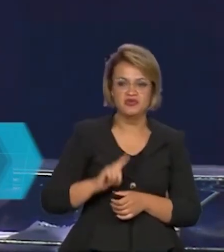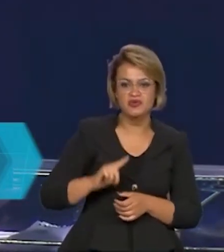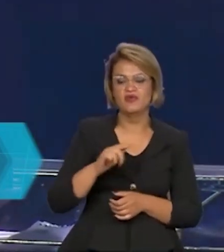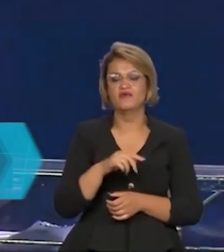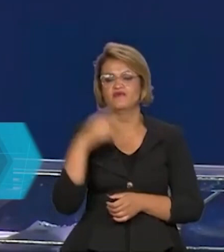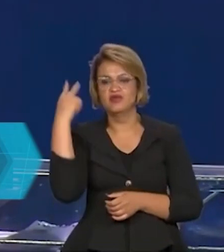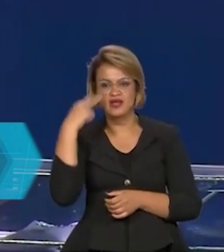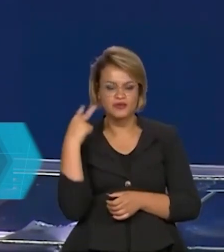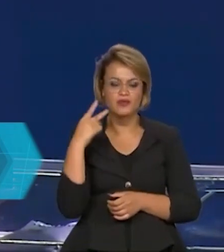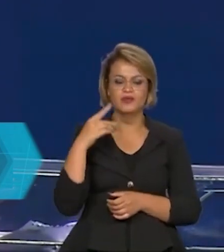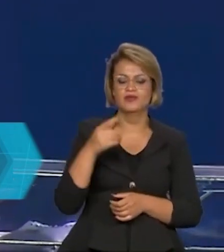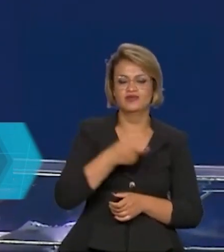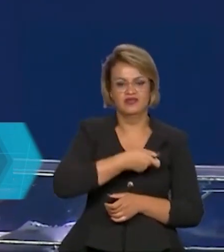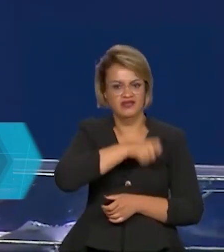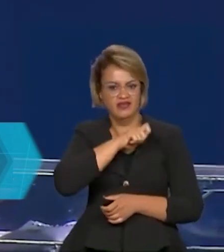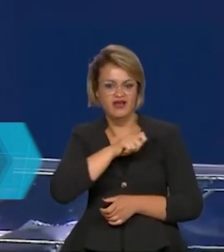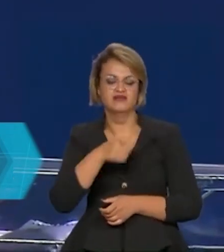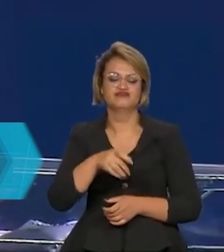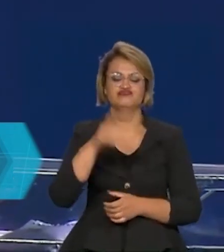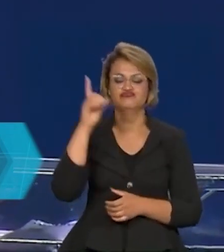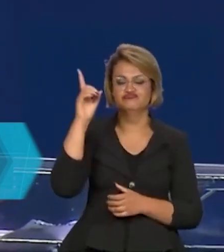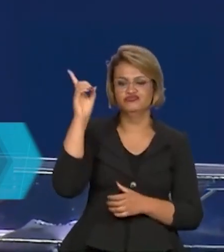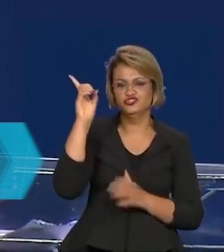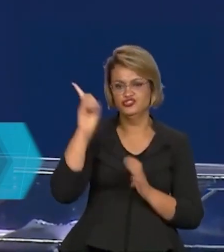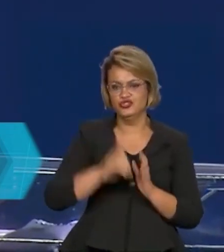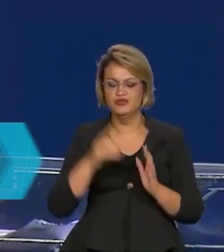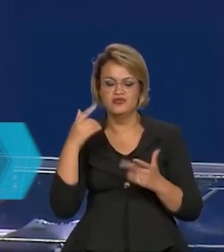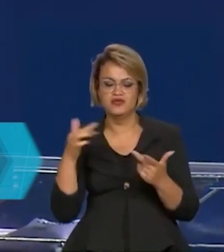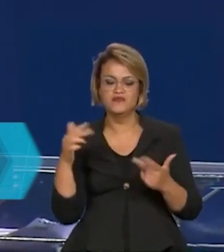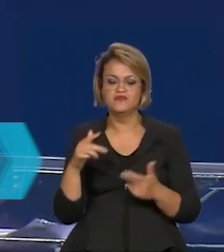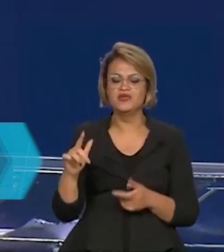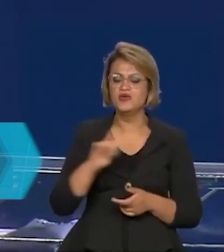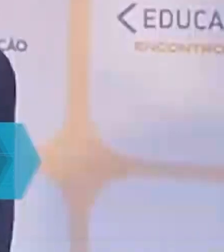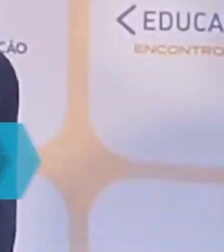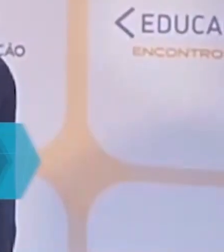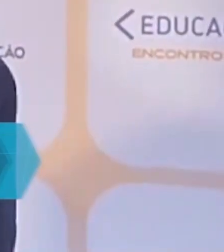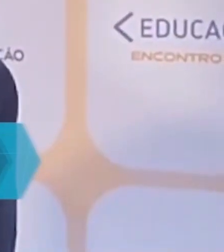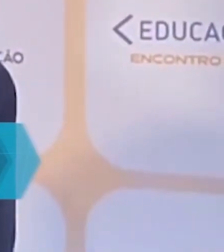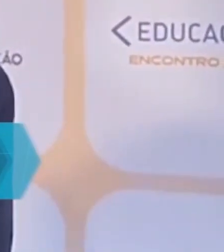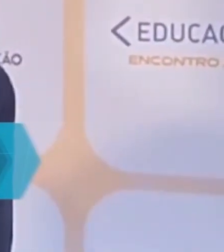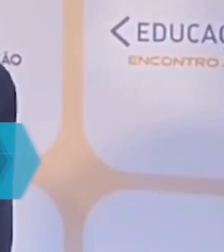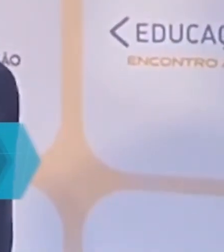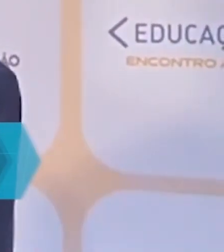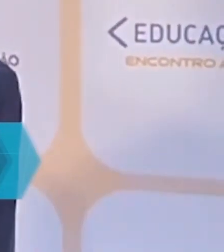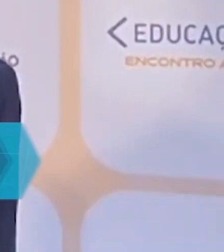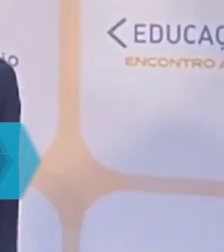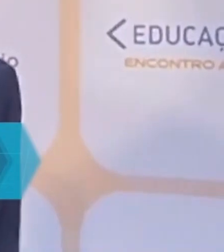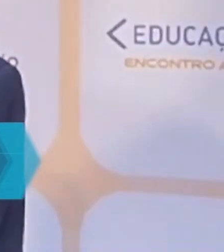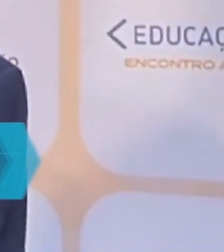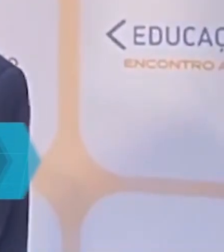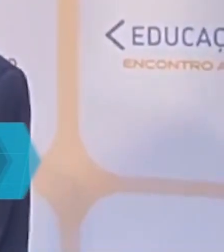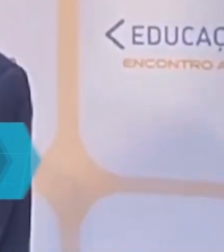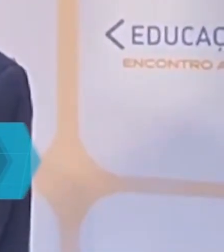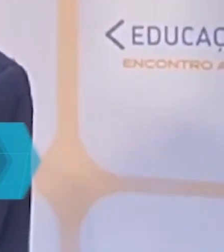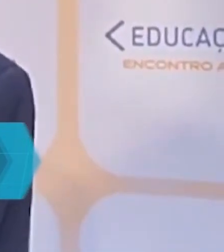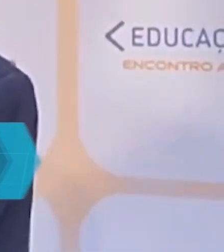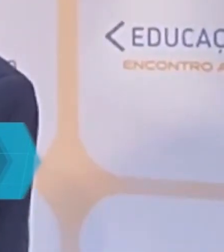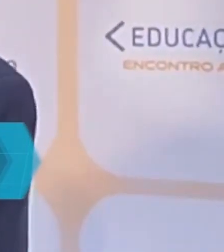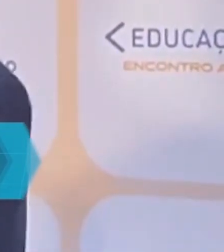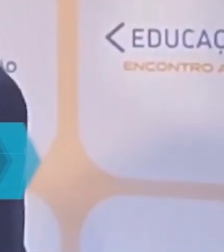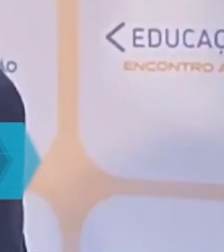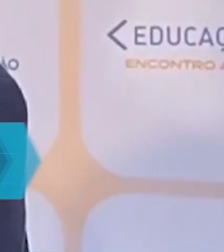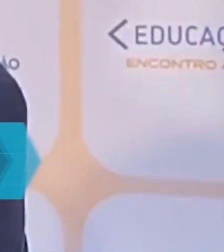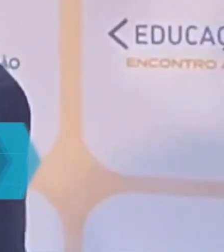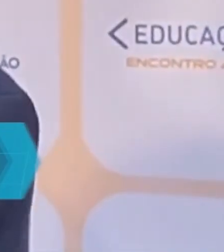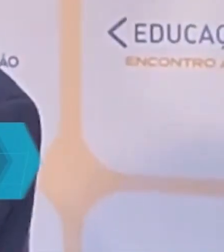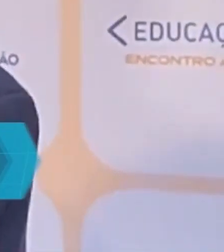no obra Hall em Brasília o evento também contou com a presença do ministro do desenvolvimento e assistência social Wellington Dias